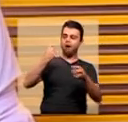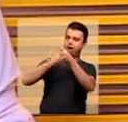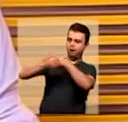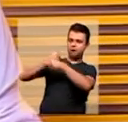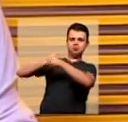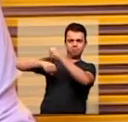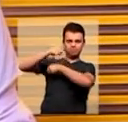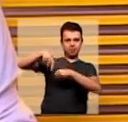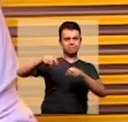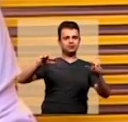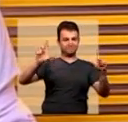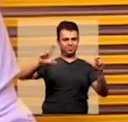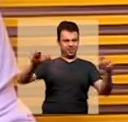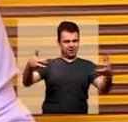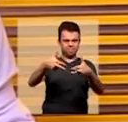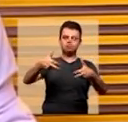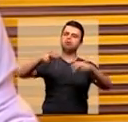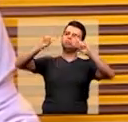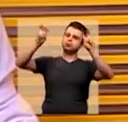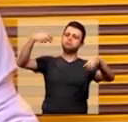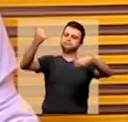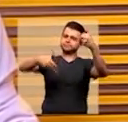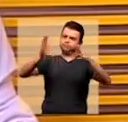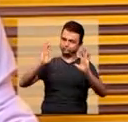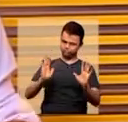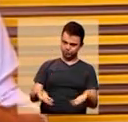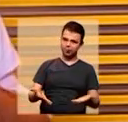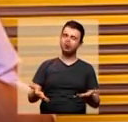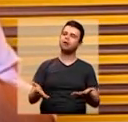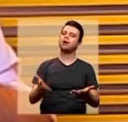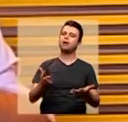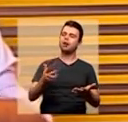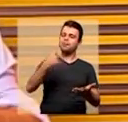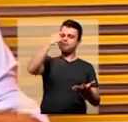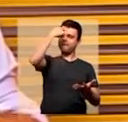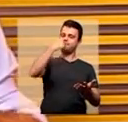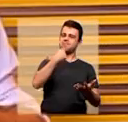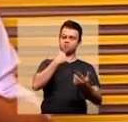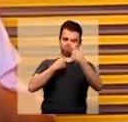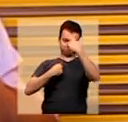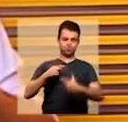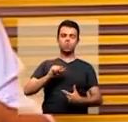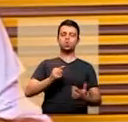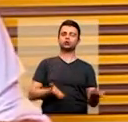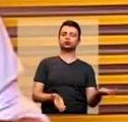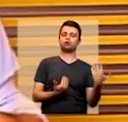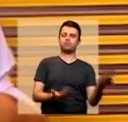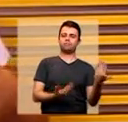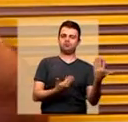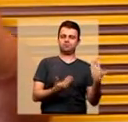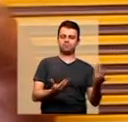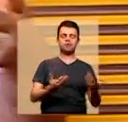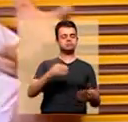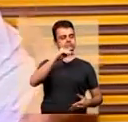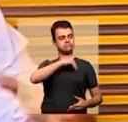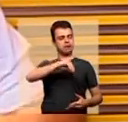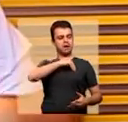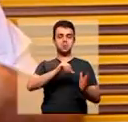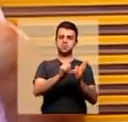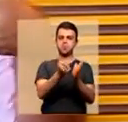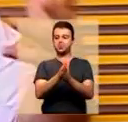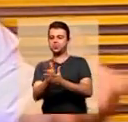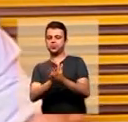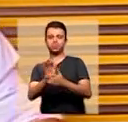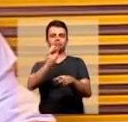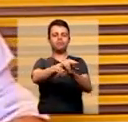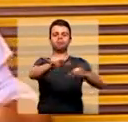em outros anos aqui na TV Câmara. É um perfil muito claro, né? É o jovem, né? Sim. Conseguiu o primeiro